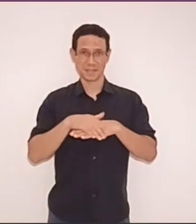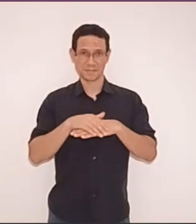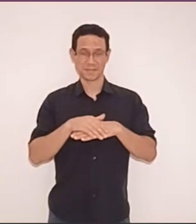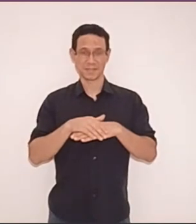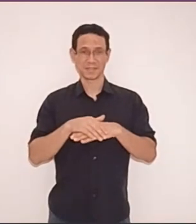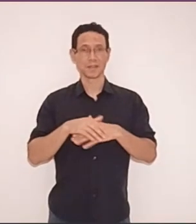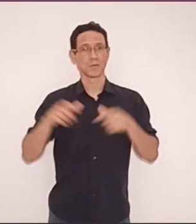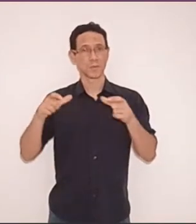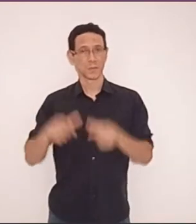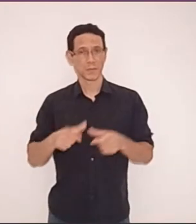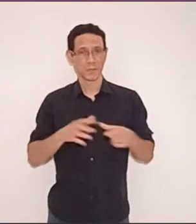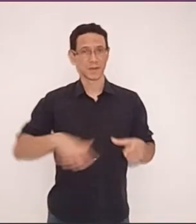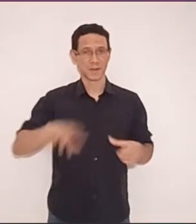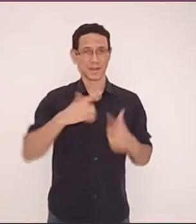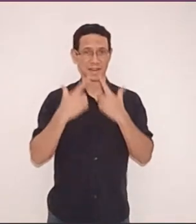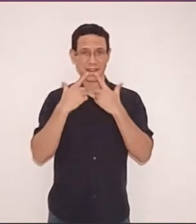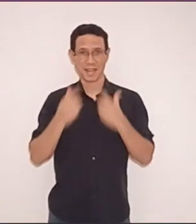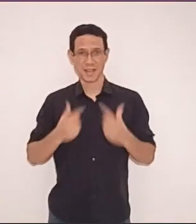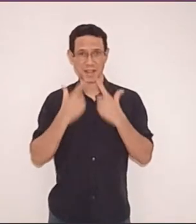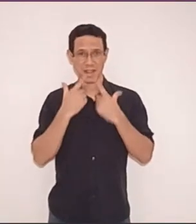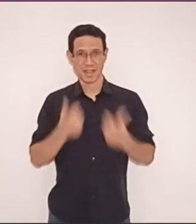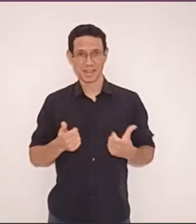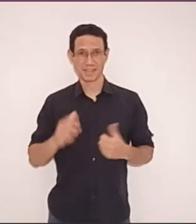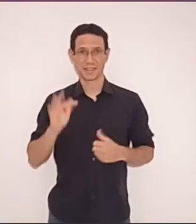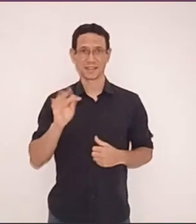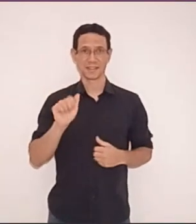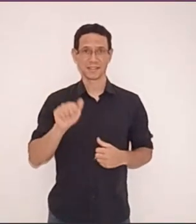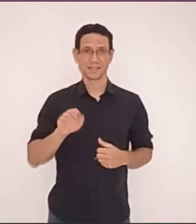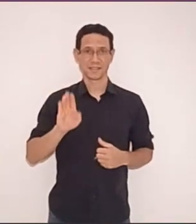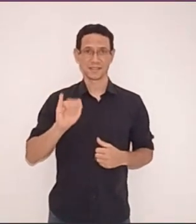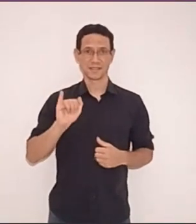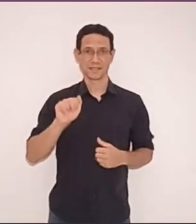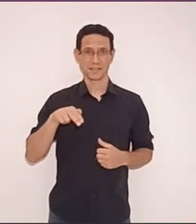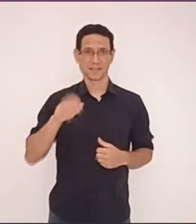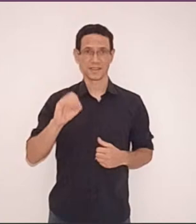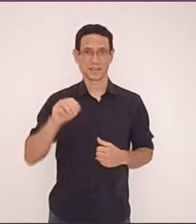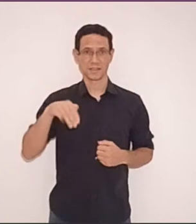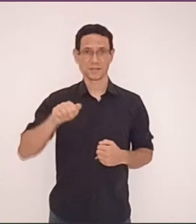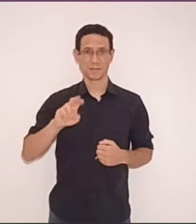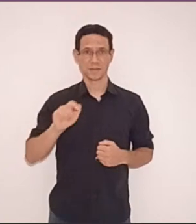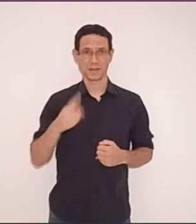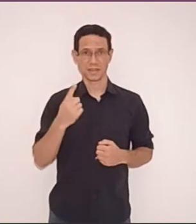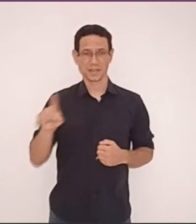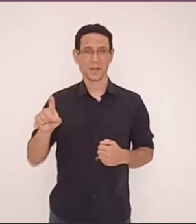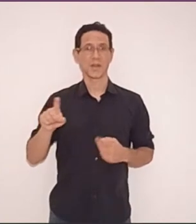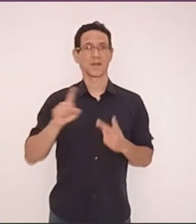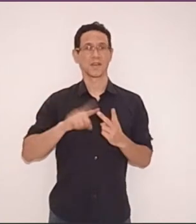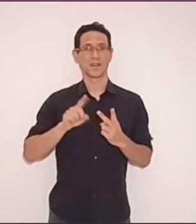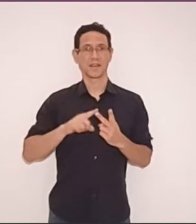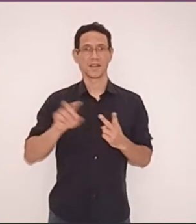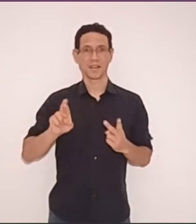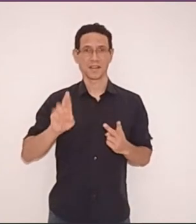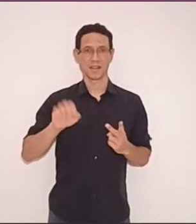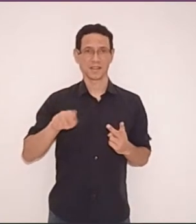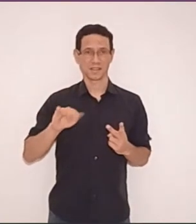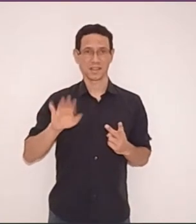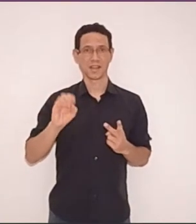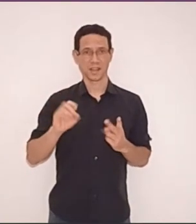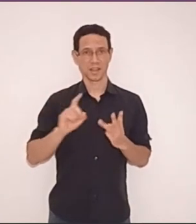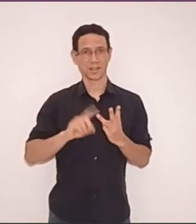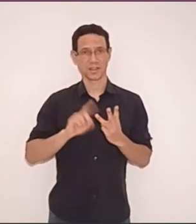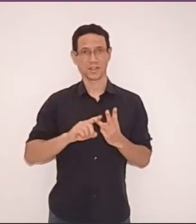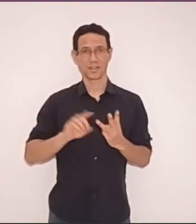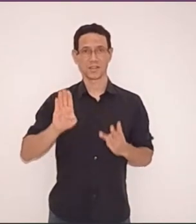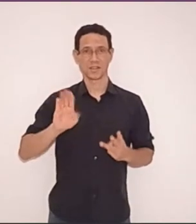território linguagem tanto com Fabiano Maranhão o Renato conego.de fico